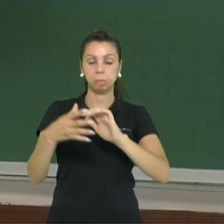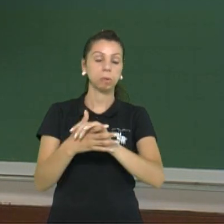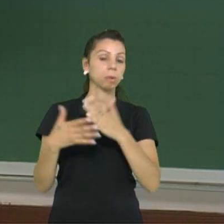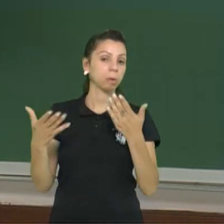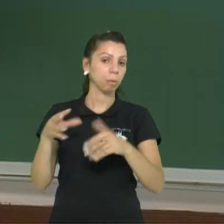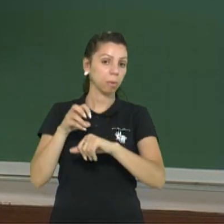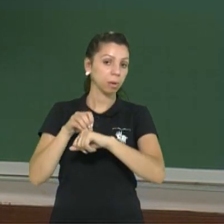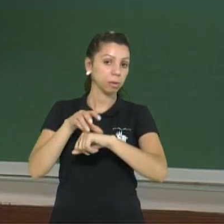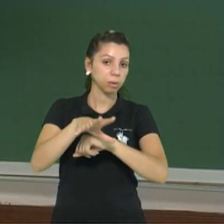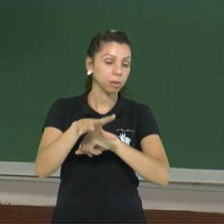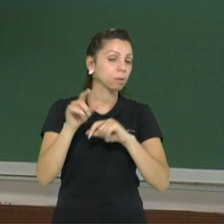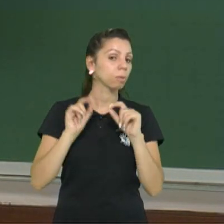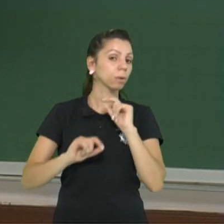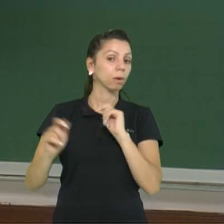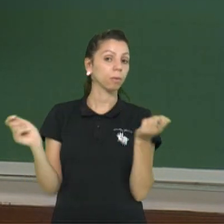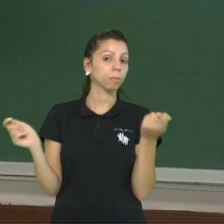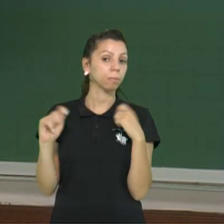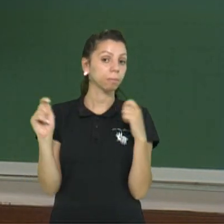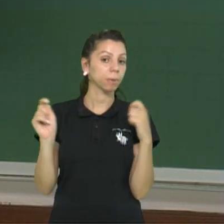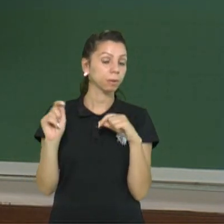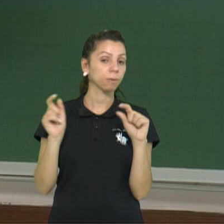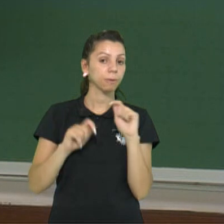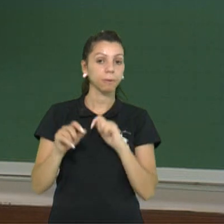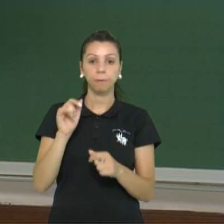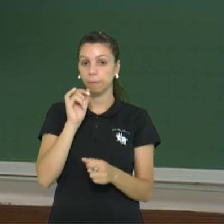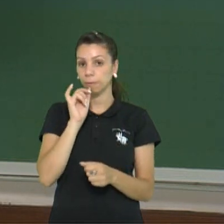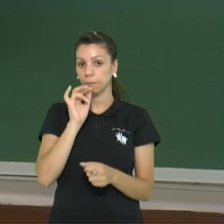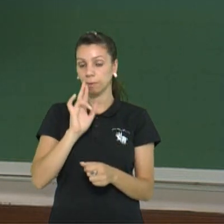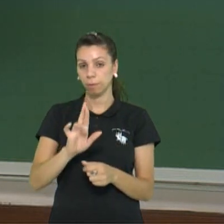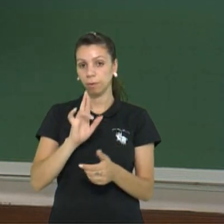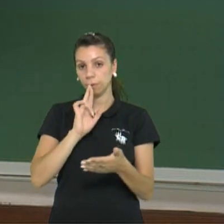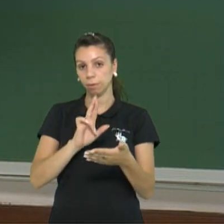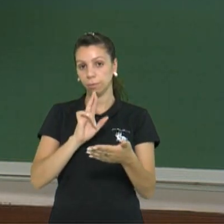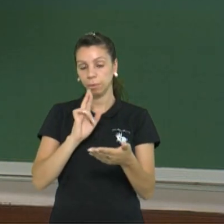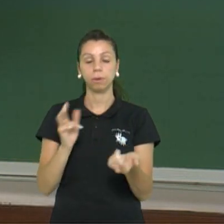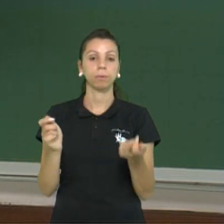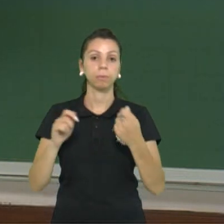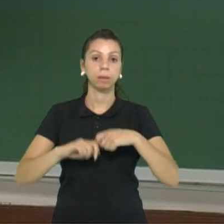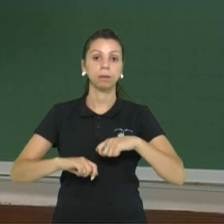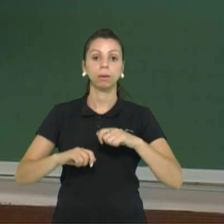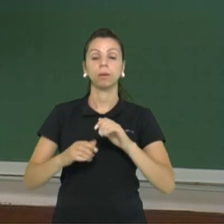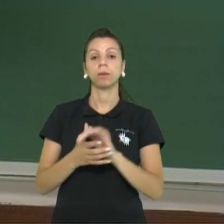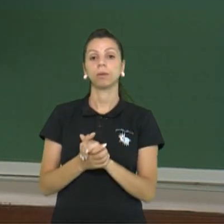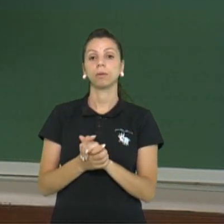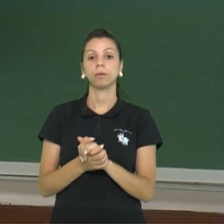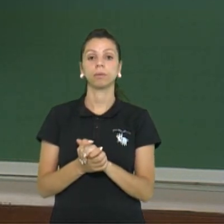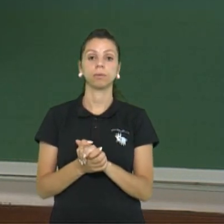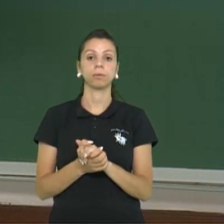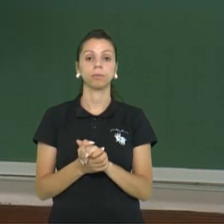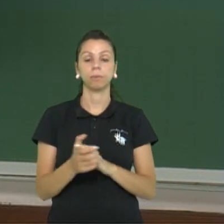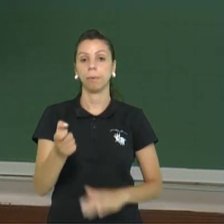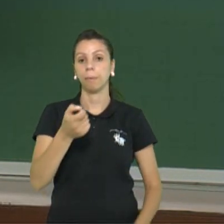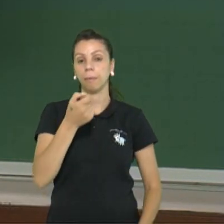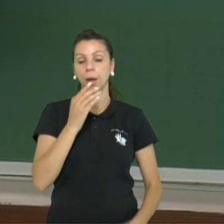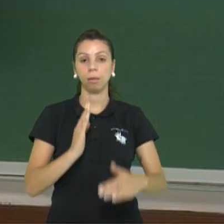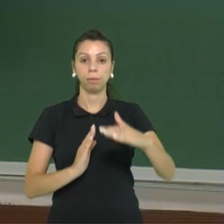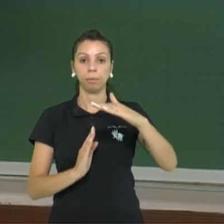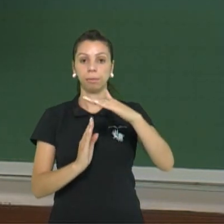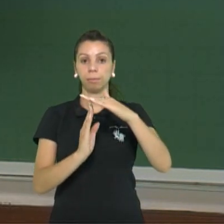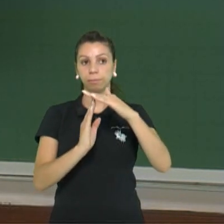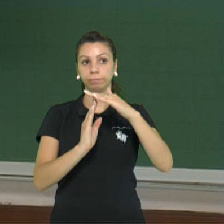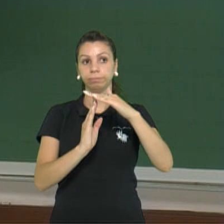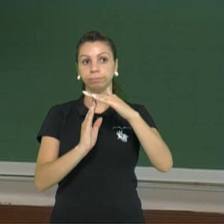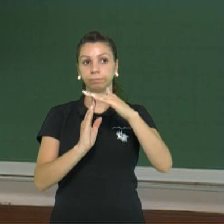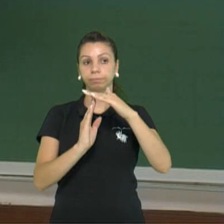dica anterior ali, né? O que preciso fazer para que eu tenha a minha concentração máxima? Então, aqui eu estou pedindo o x